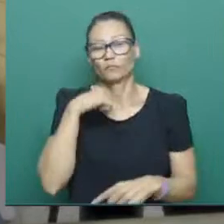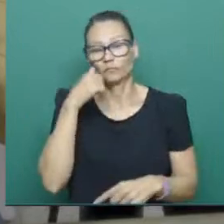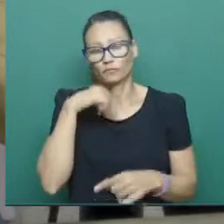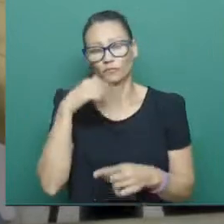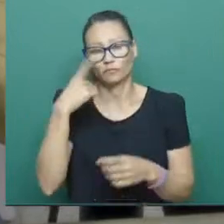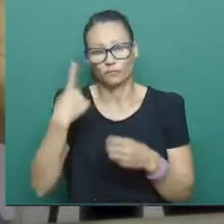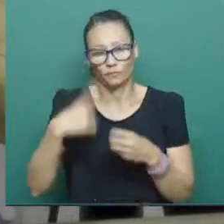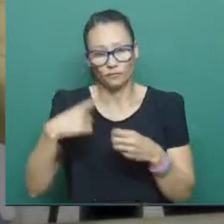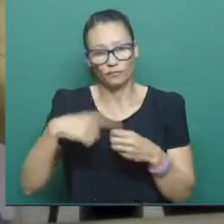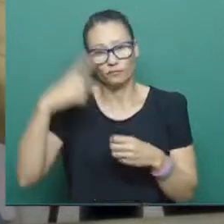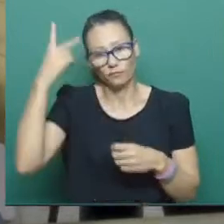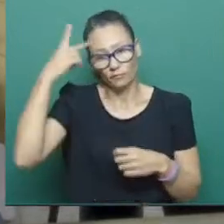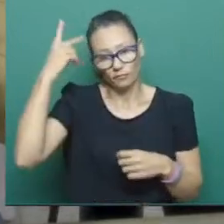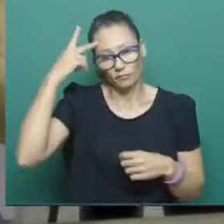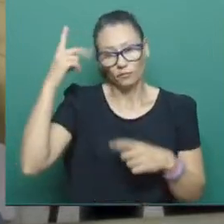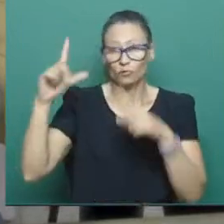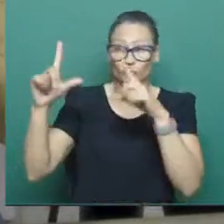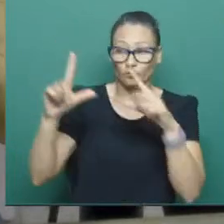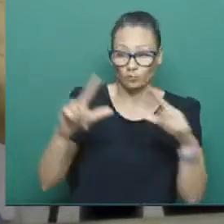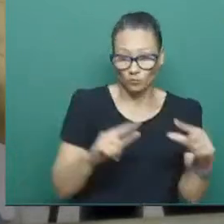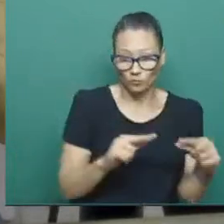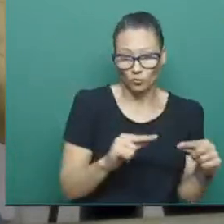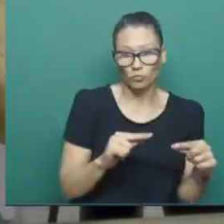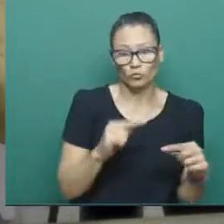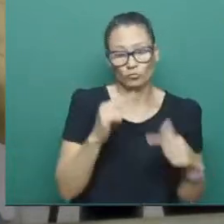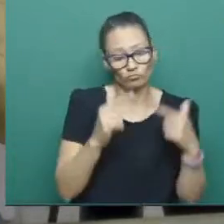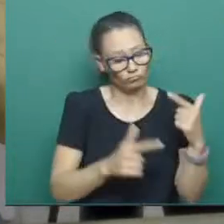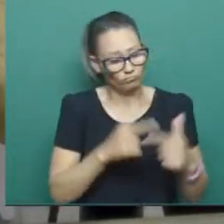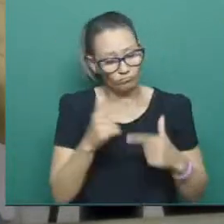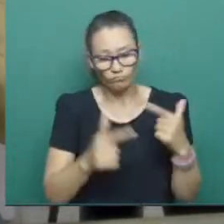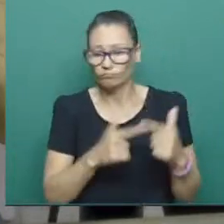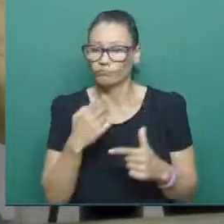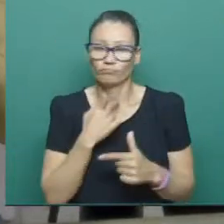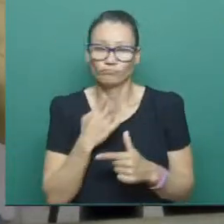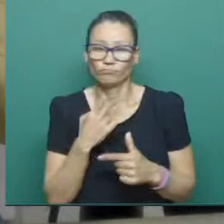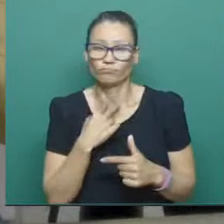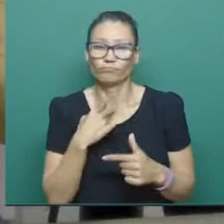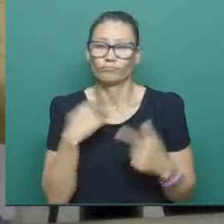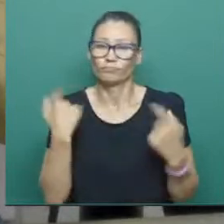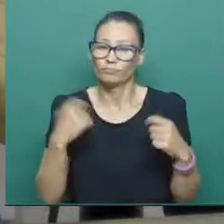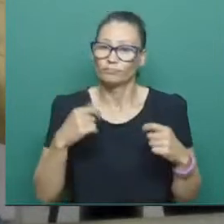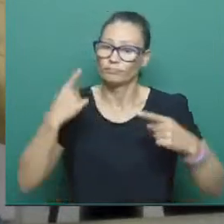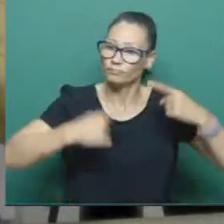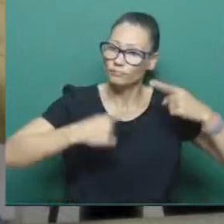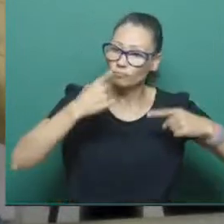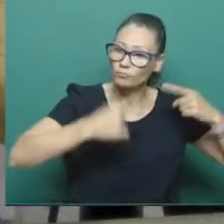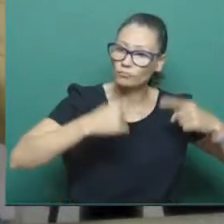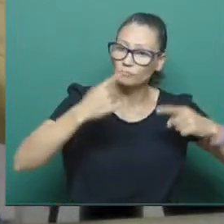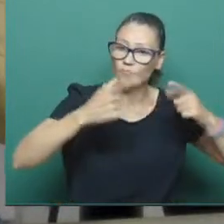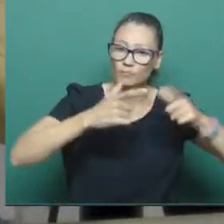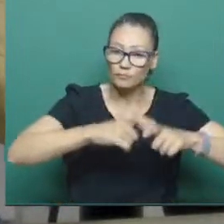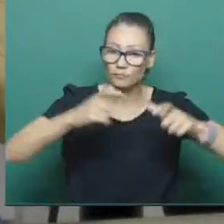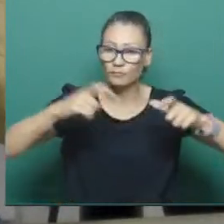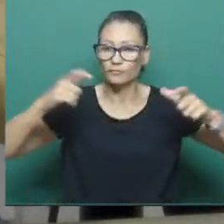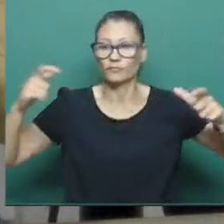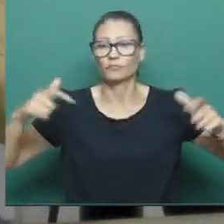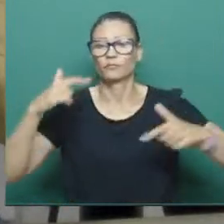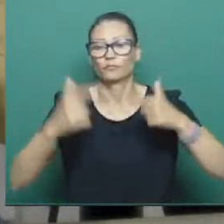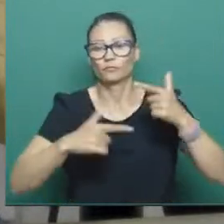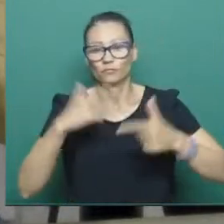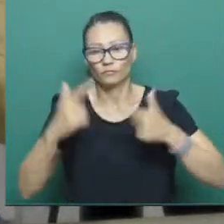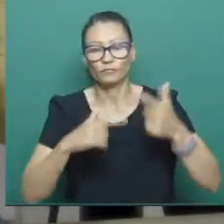possível que a gente tenha diminuição de qualquer serviço. Pelo contrário, a gente deveria estar discutindo a ampliação dos serviços de